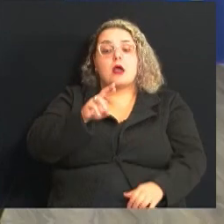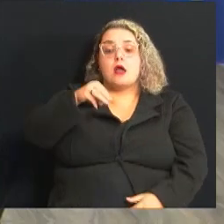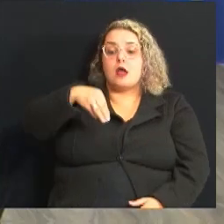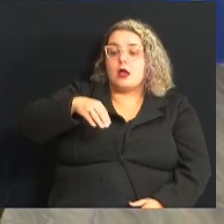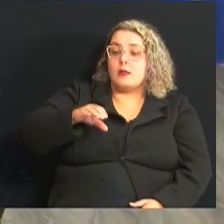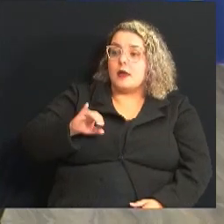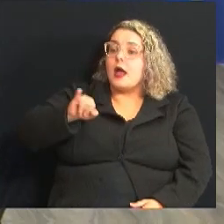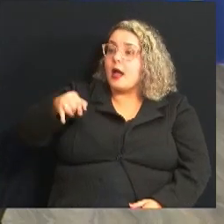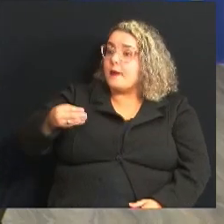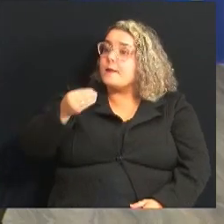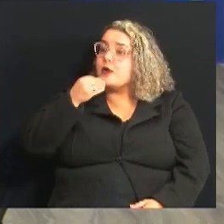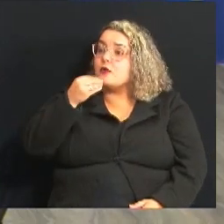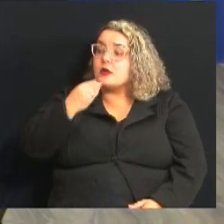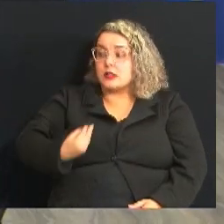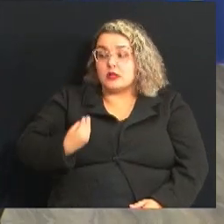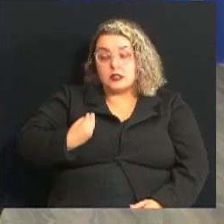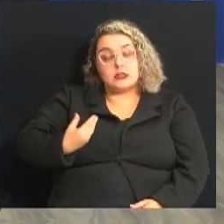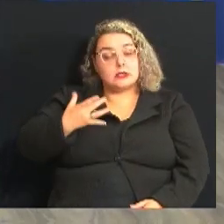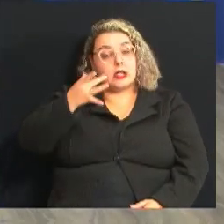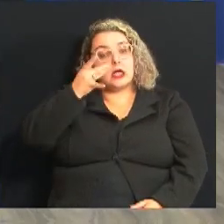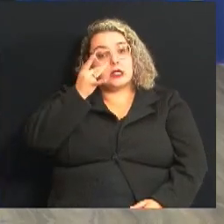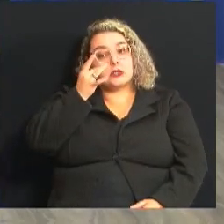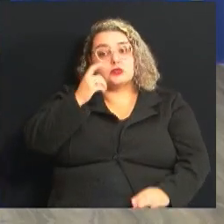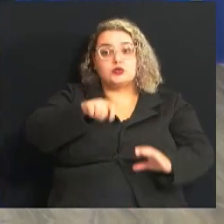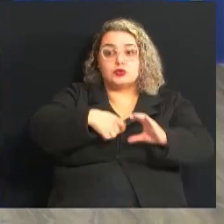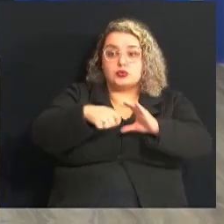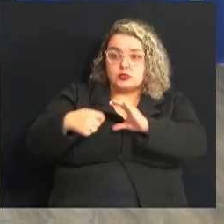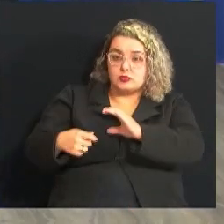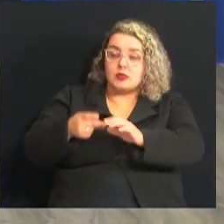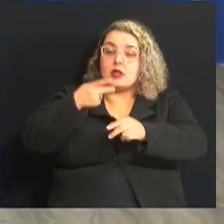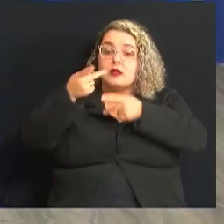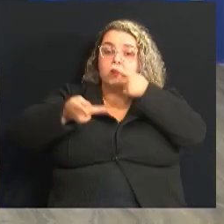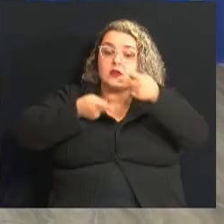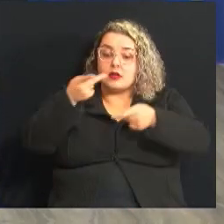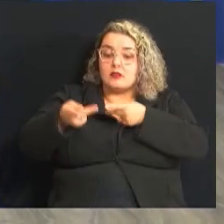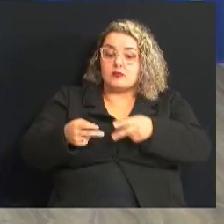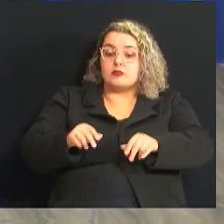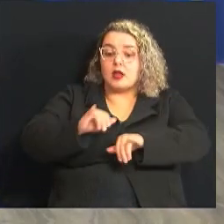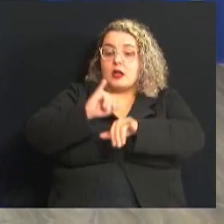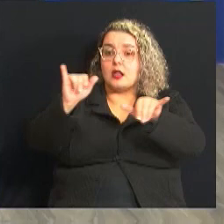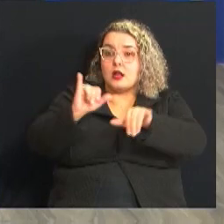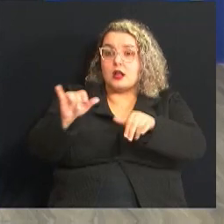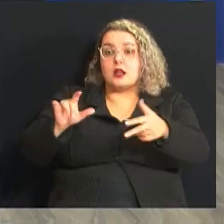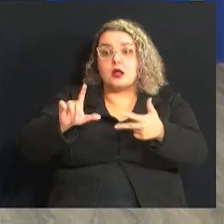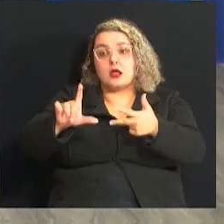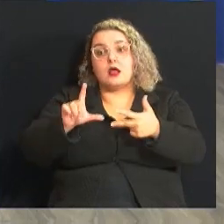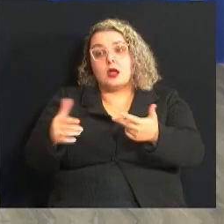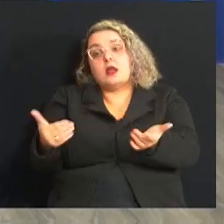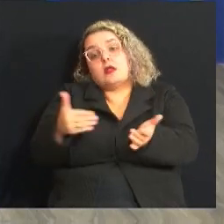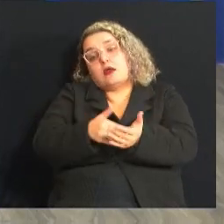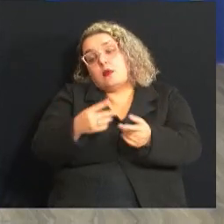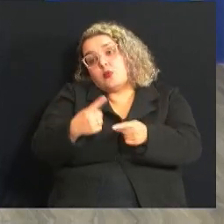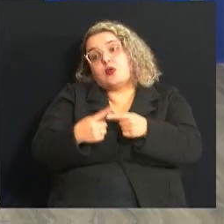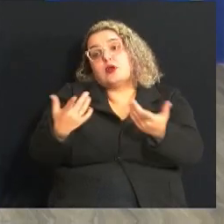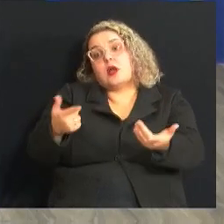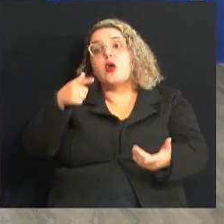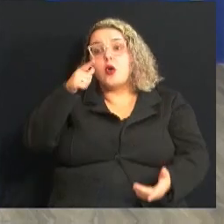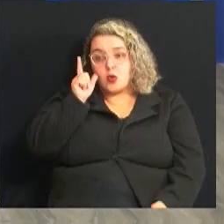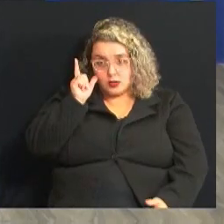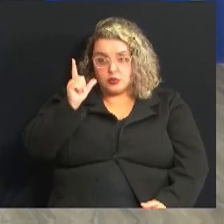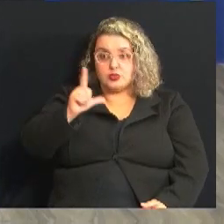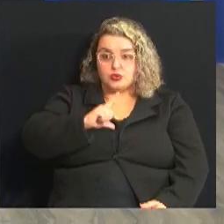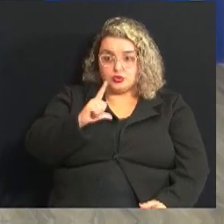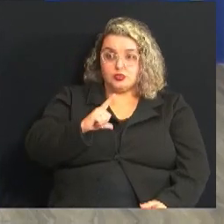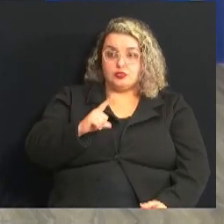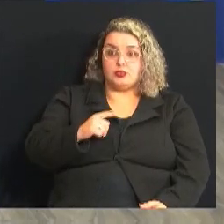quero aproveitar a sua presença aqui nos nossos estúdios para nós falarmos das notícias do Legislativo, até porque ontem nós tivemos